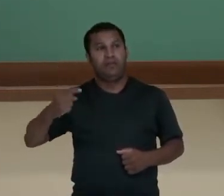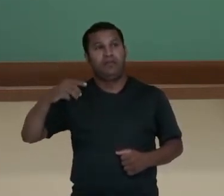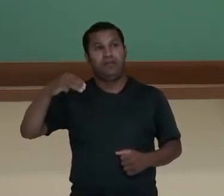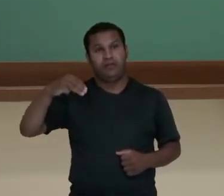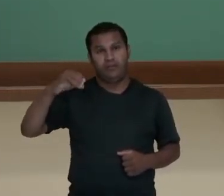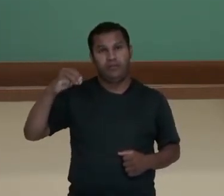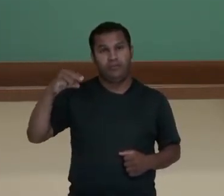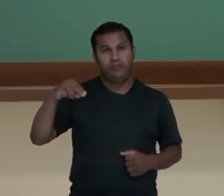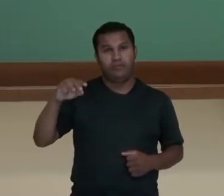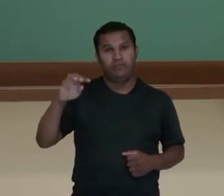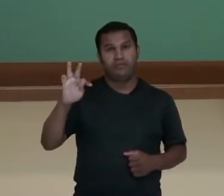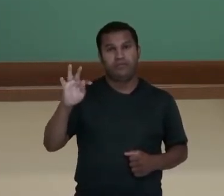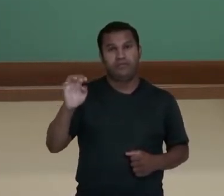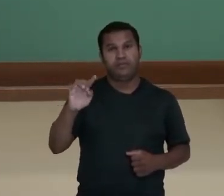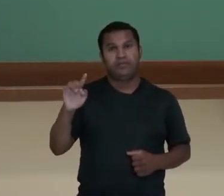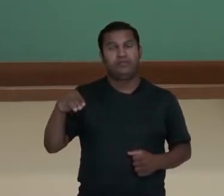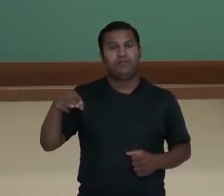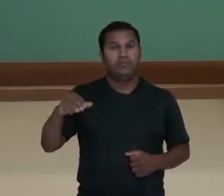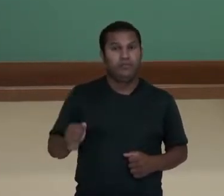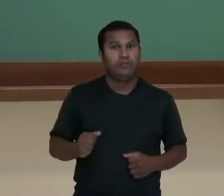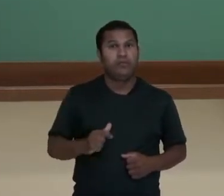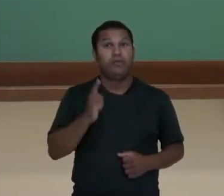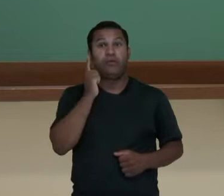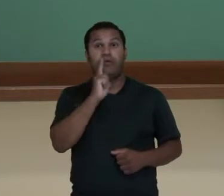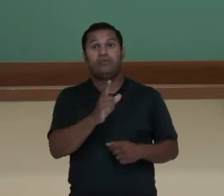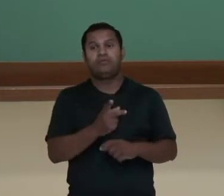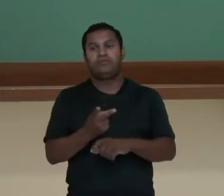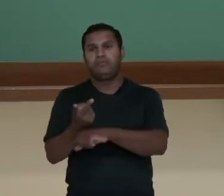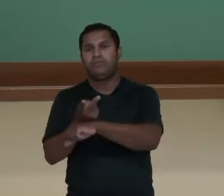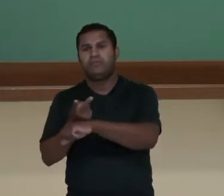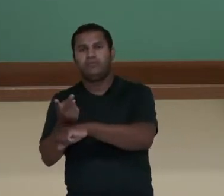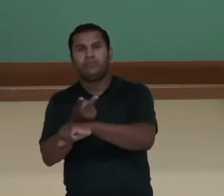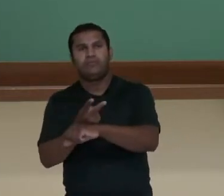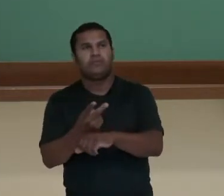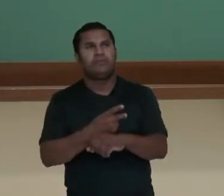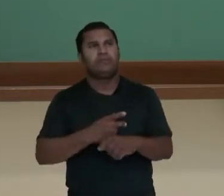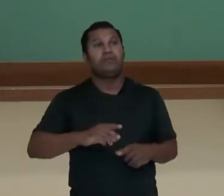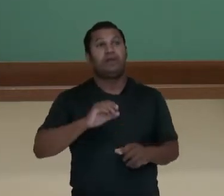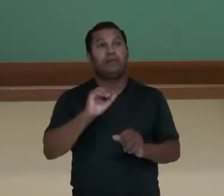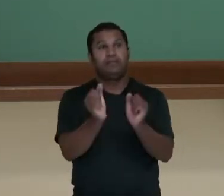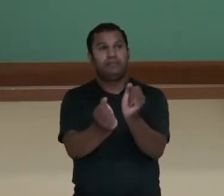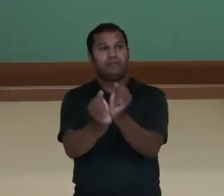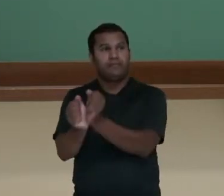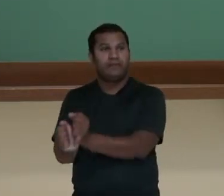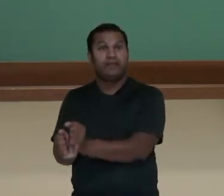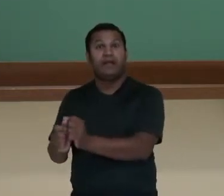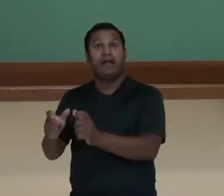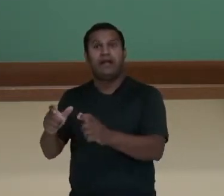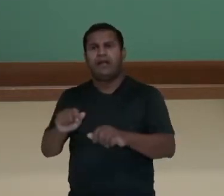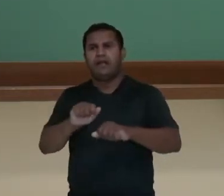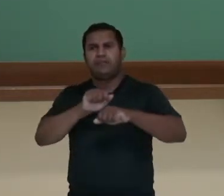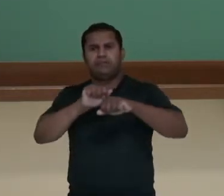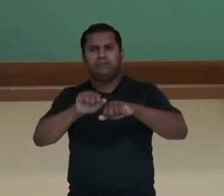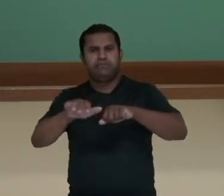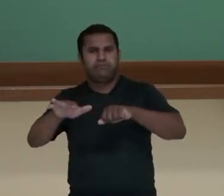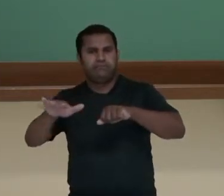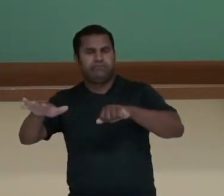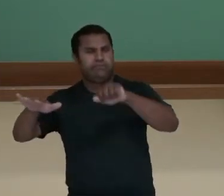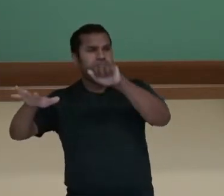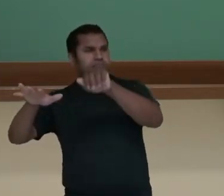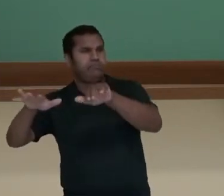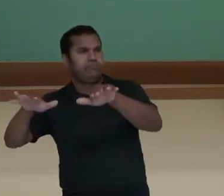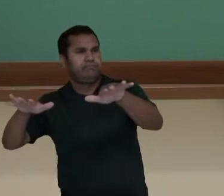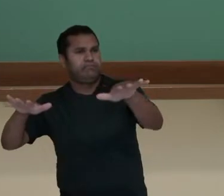é muito conhecida nesse processo de expansão do Império Asteca e posteriormente de conquista dos